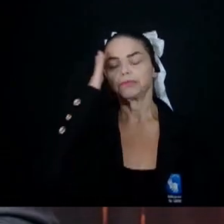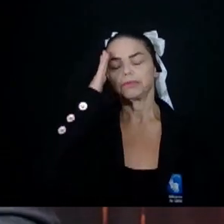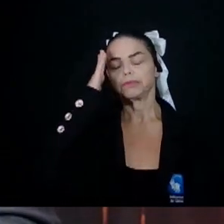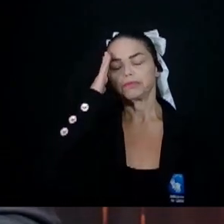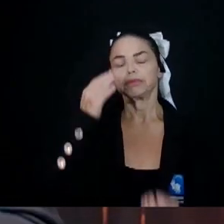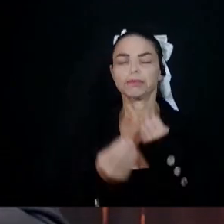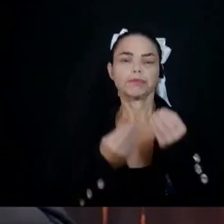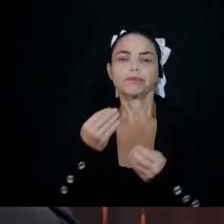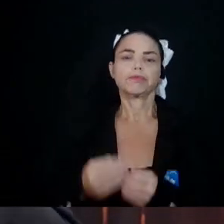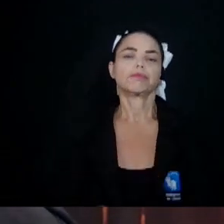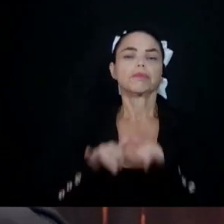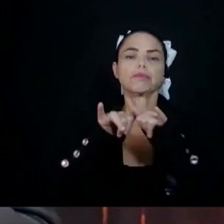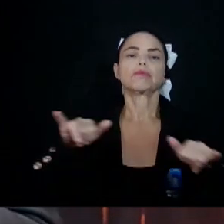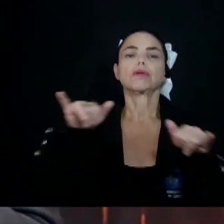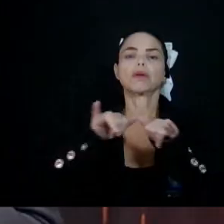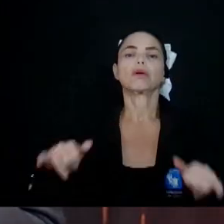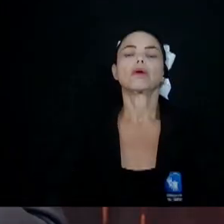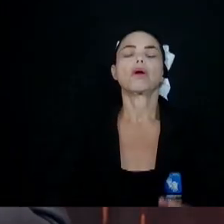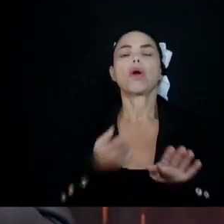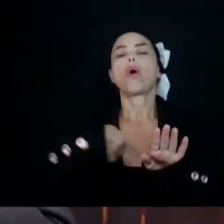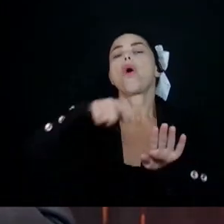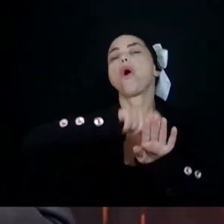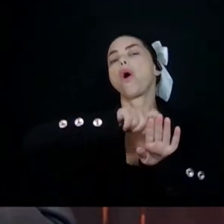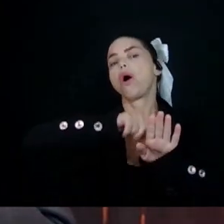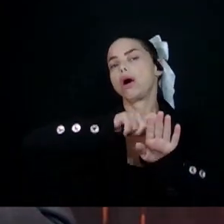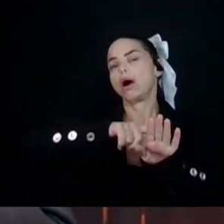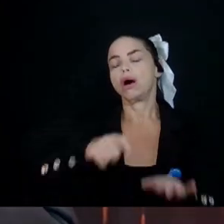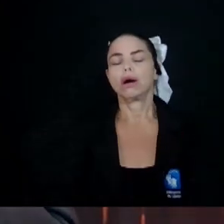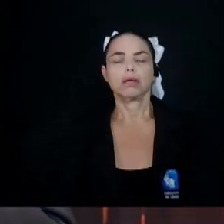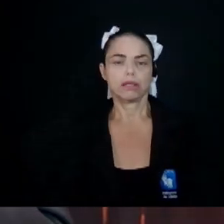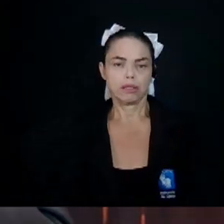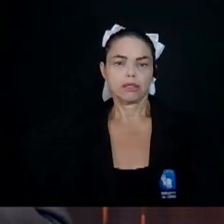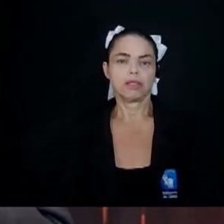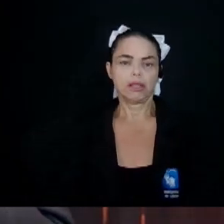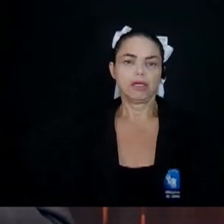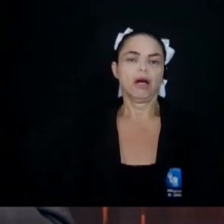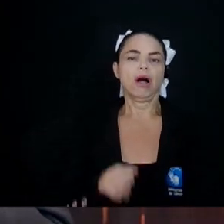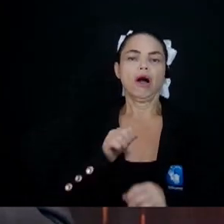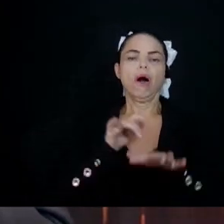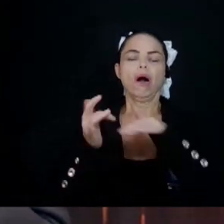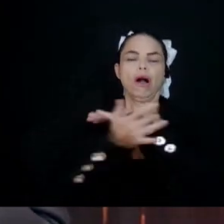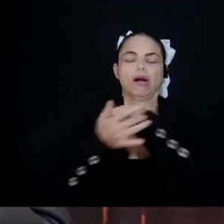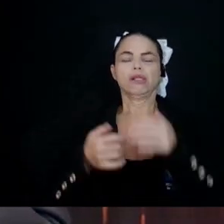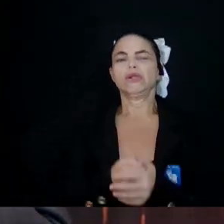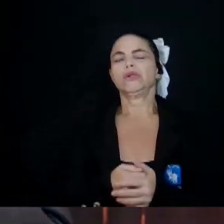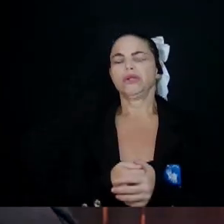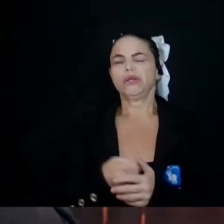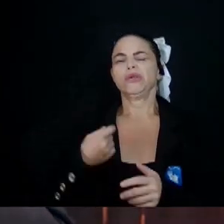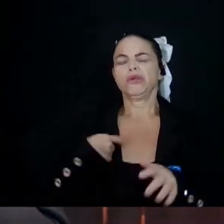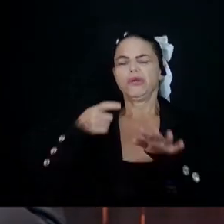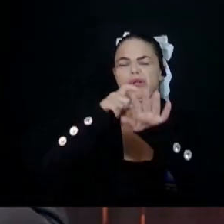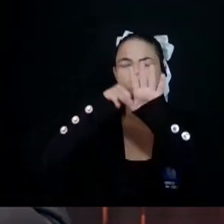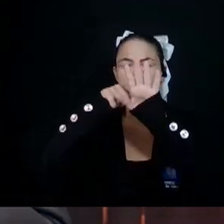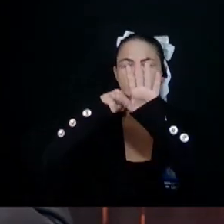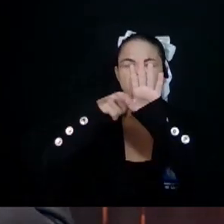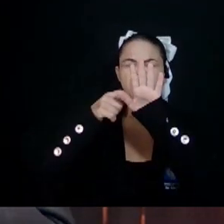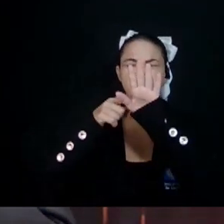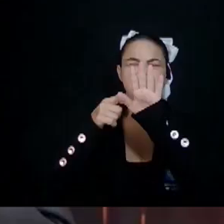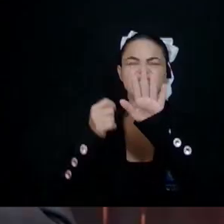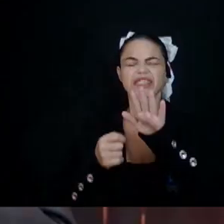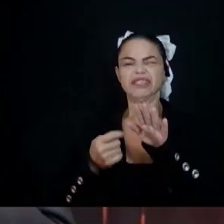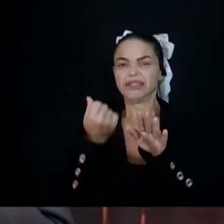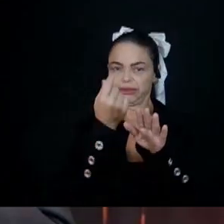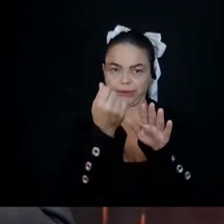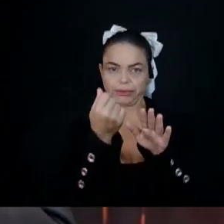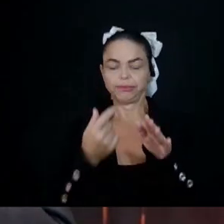que funciona os bastidores dessas redes sociais. Sim. Os bastidores são algoritmos, né? Uhum. E